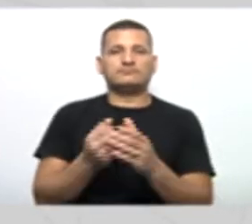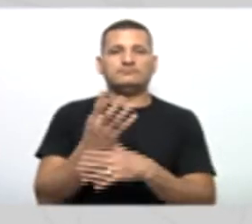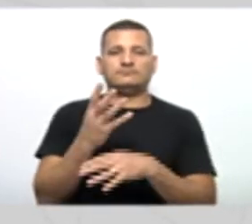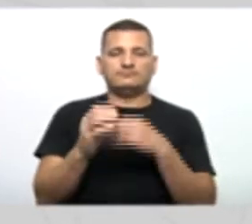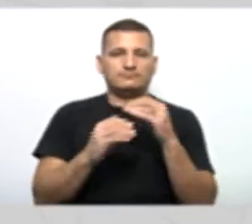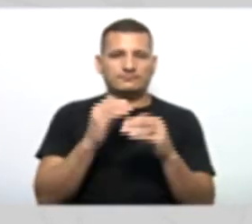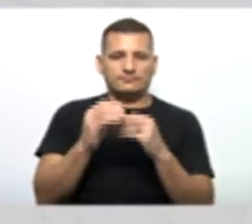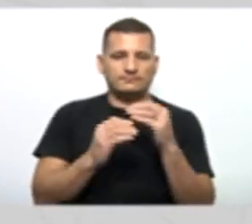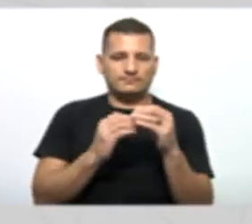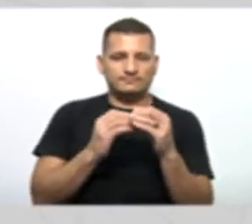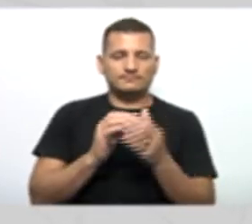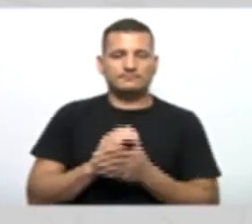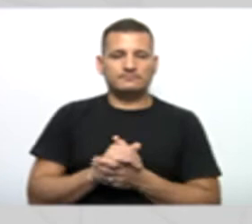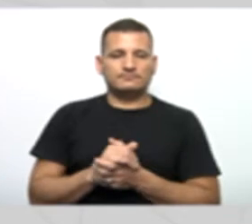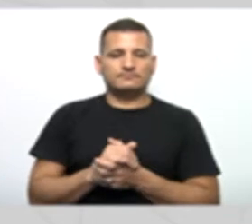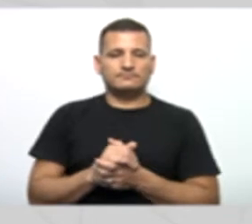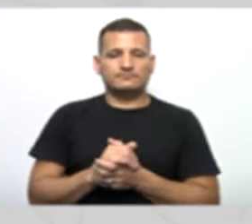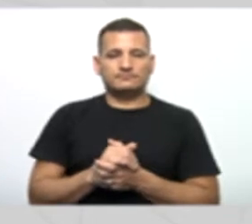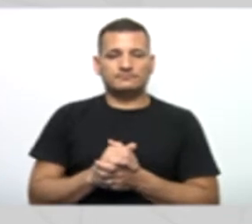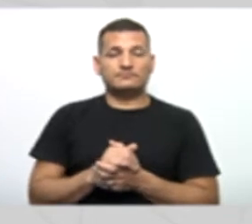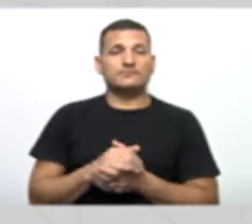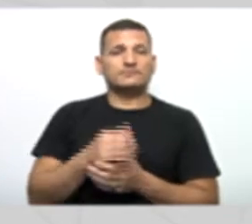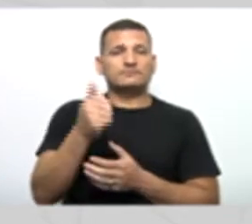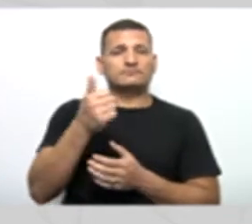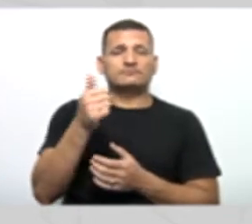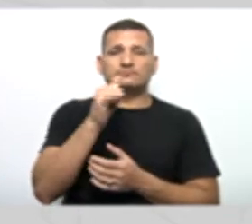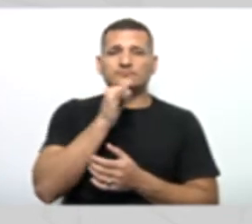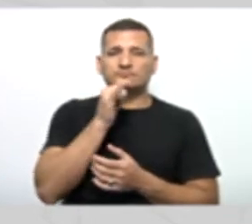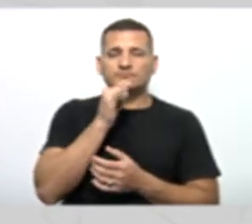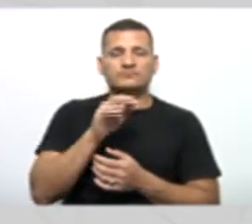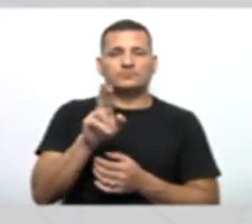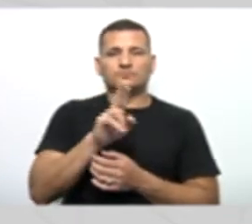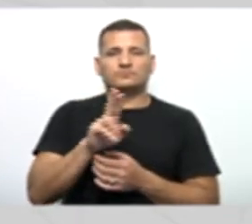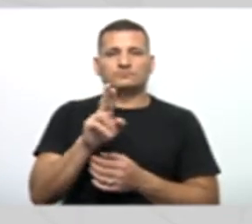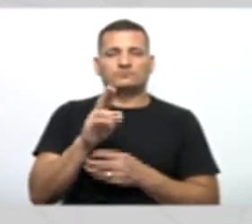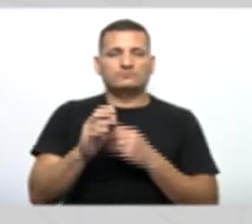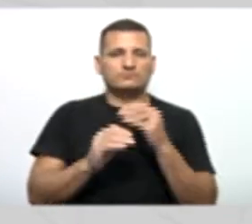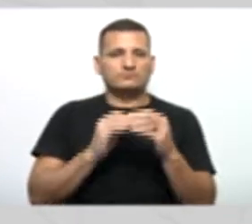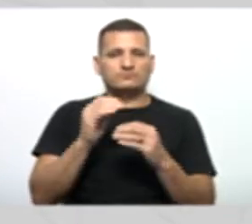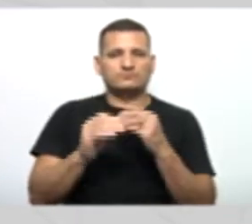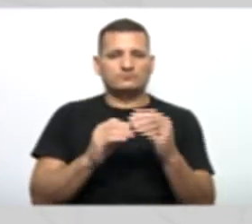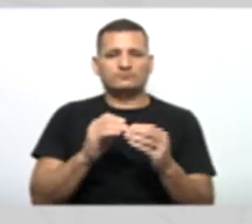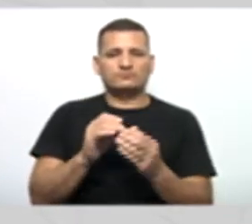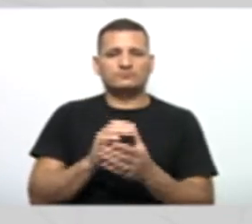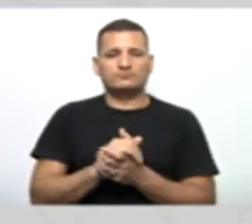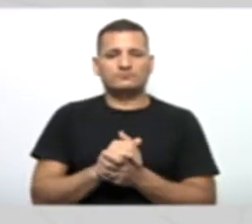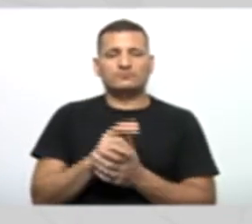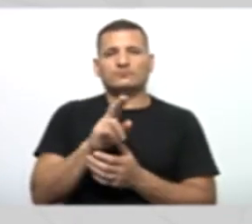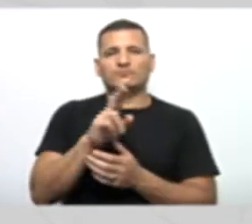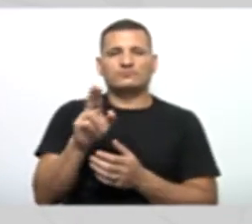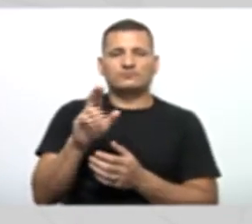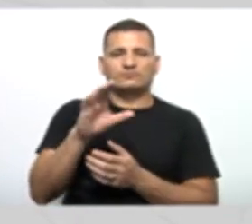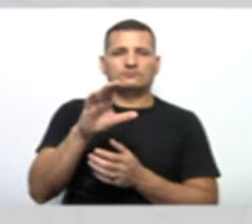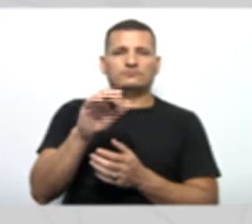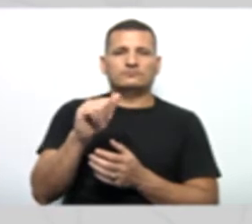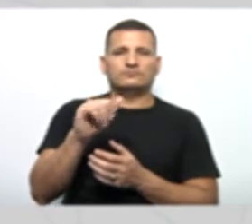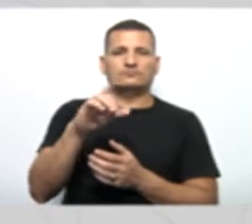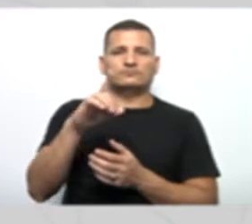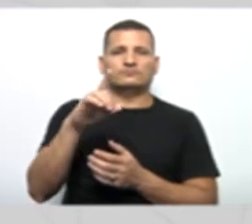dados. Nesse primeiro exemplo, a gente vai utilizar um banco de dados que a gente vai chamar ele de cadastro,